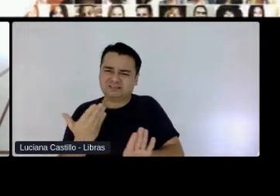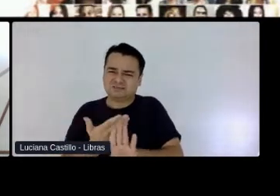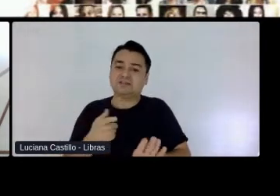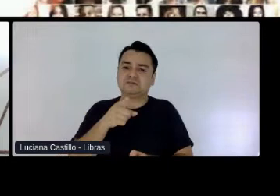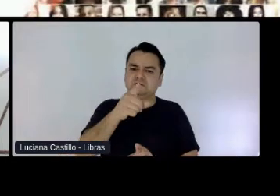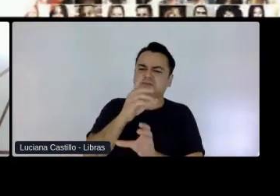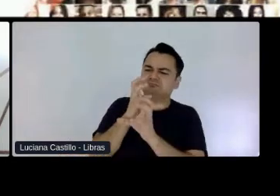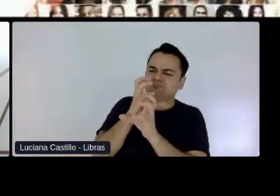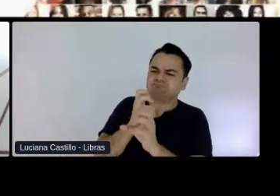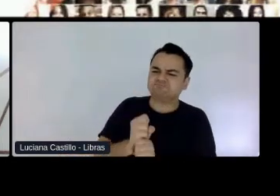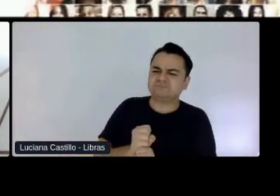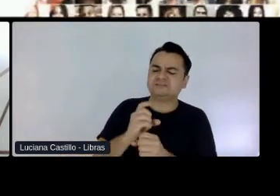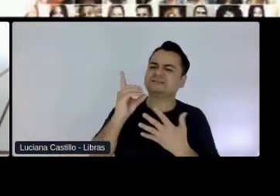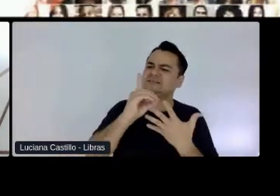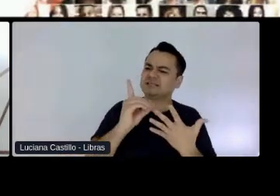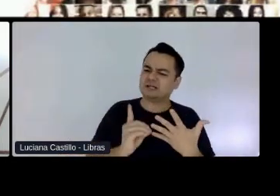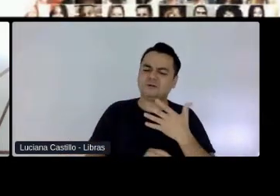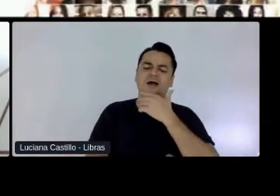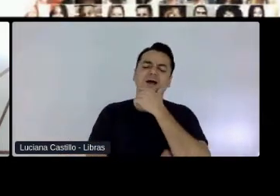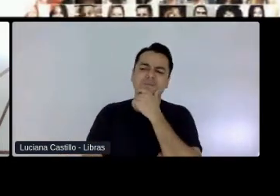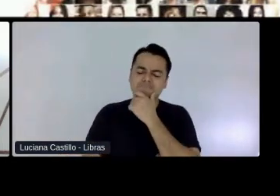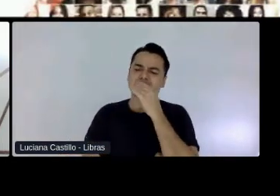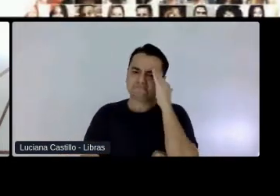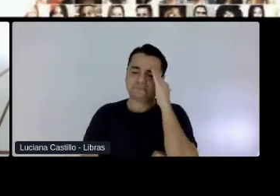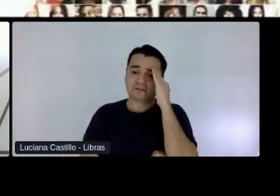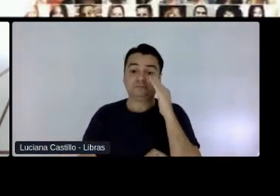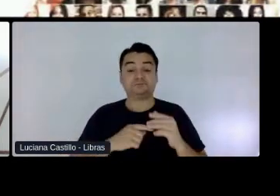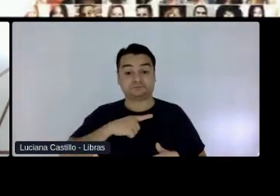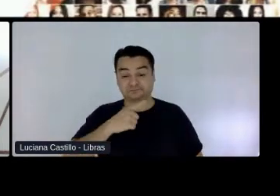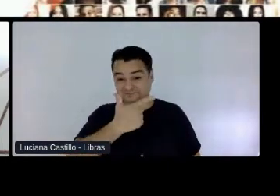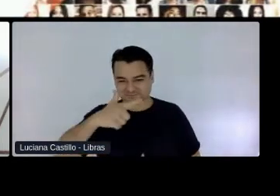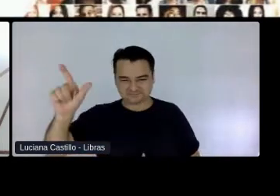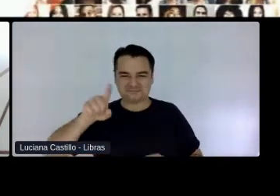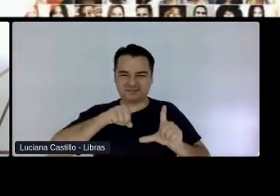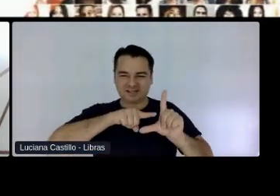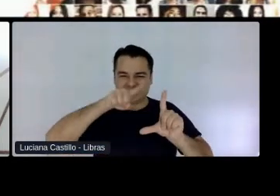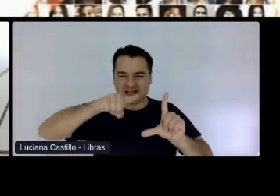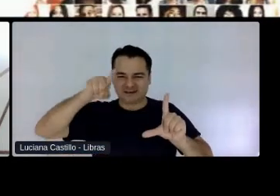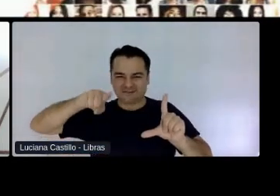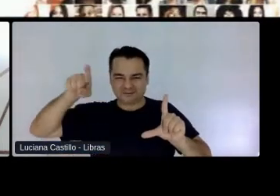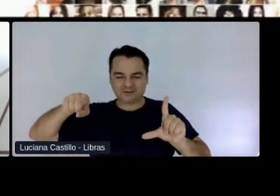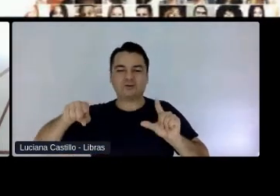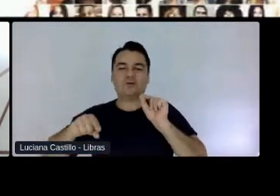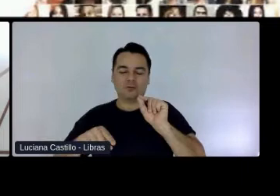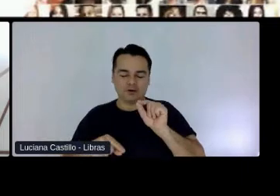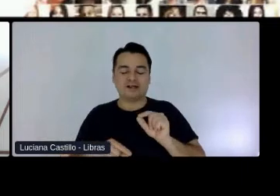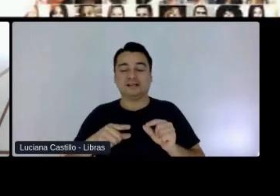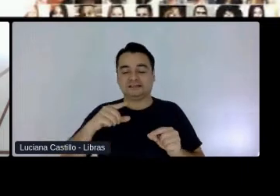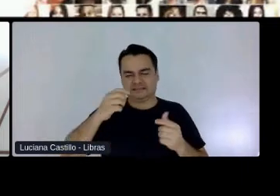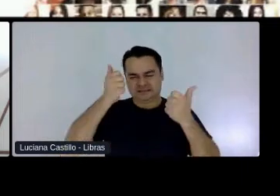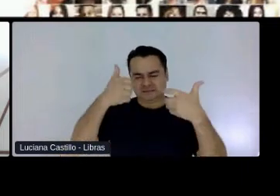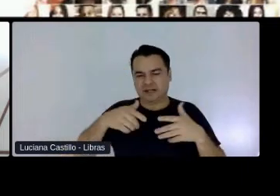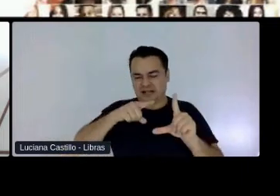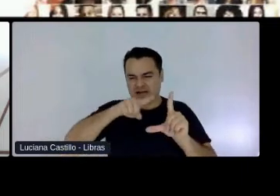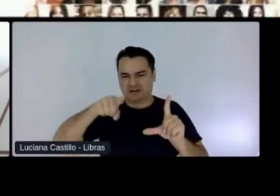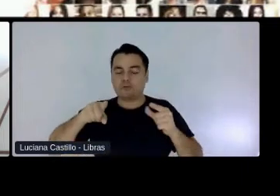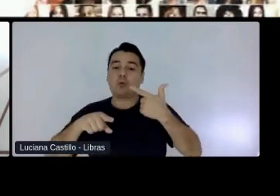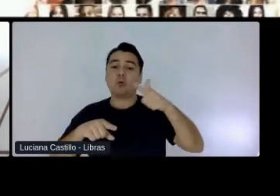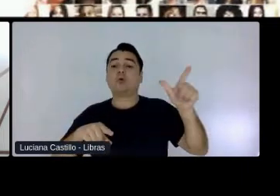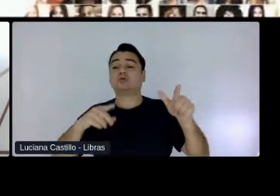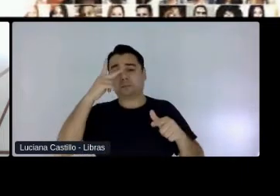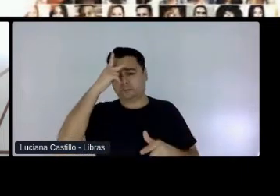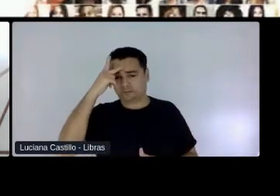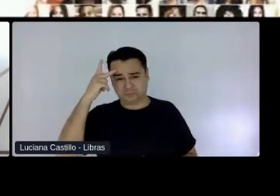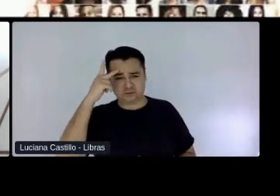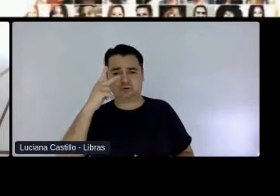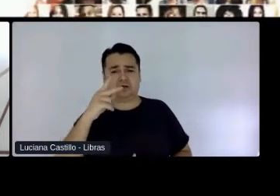isso. E até a própria questão ali, que é outro gráfico que a Tayane trouxe também, que é o gráfico de turnover, que nada mais é que o desligamento, né?